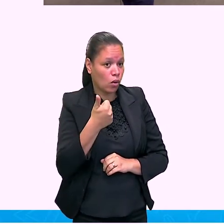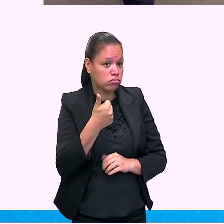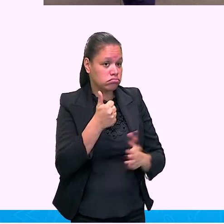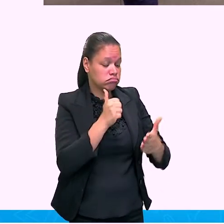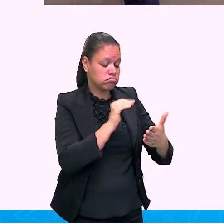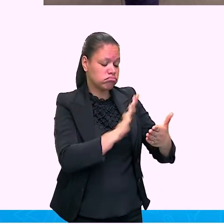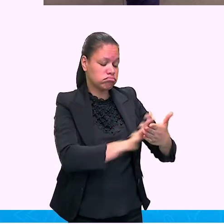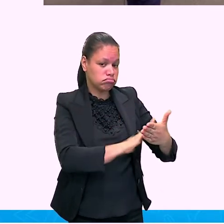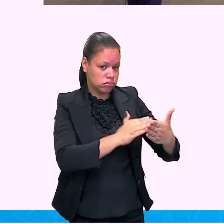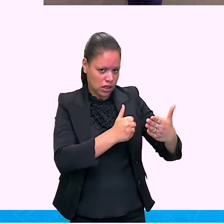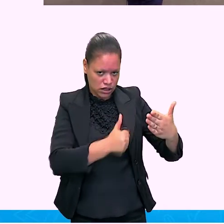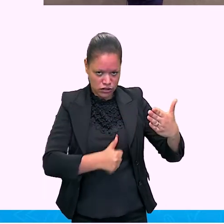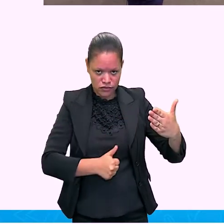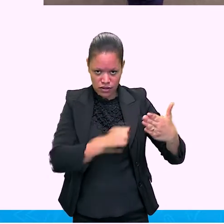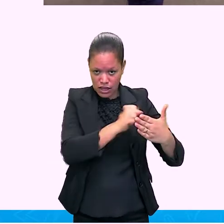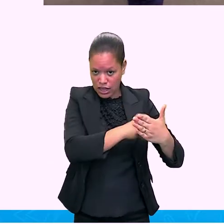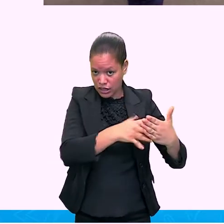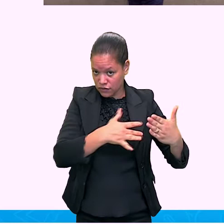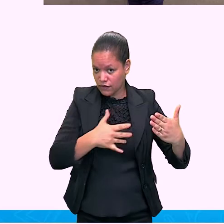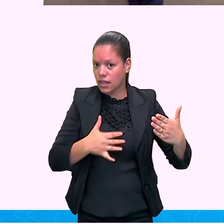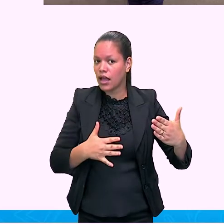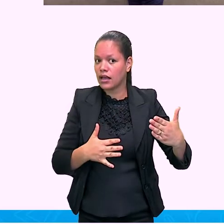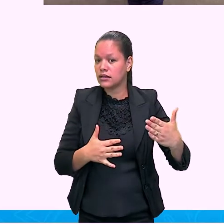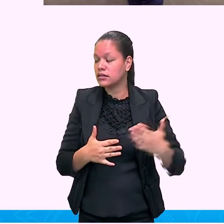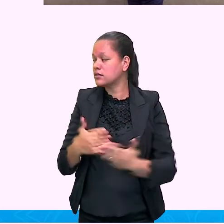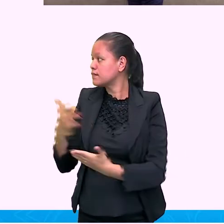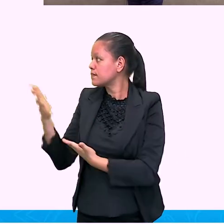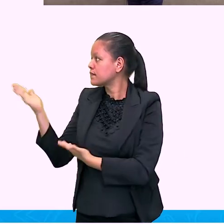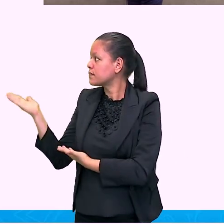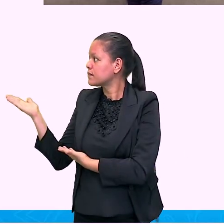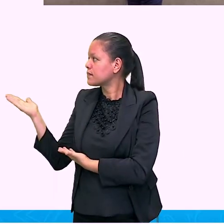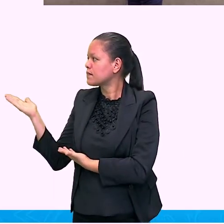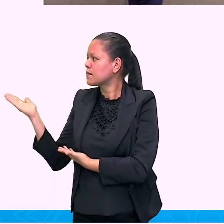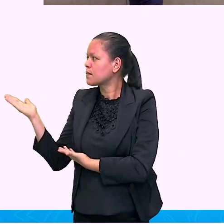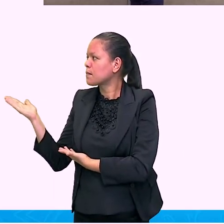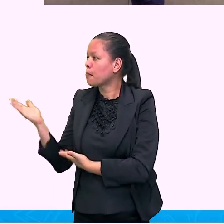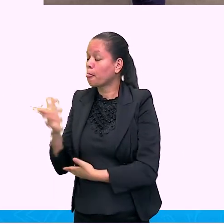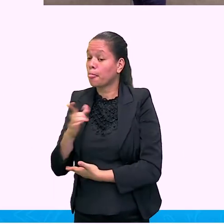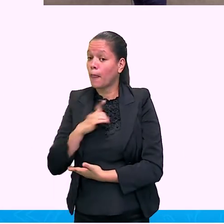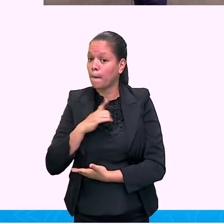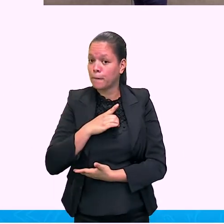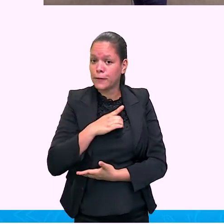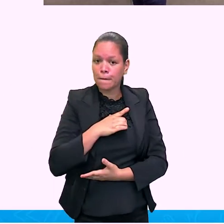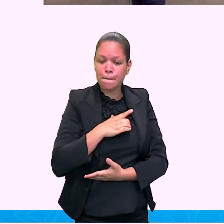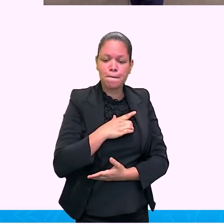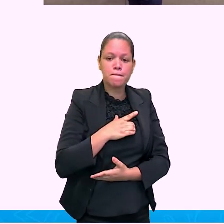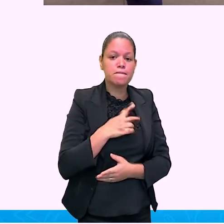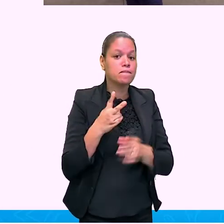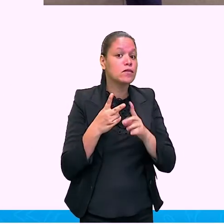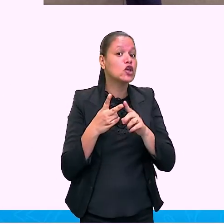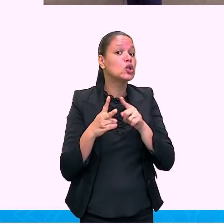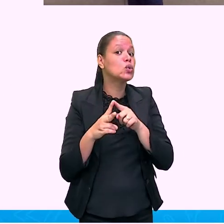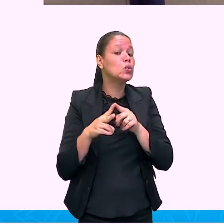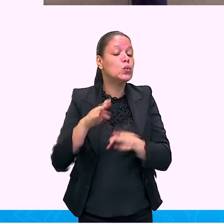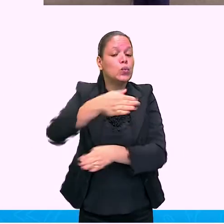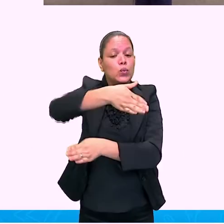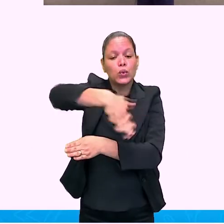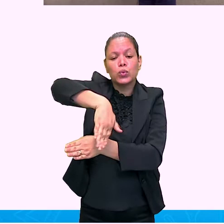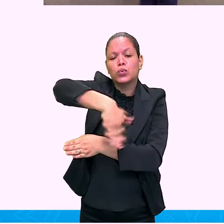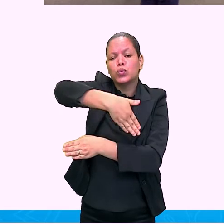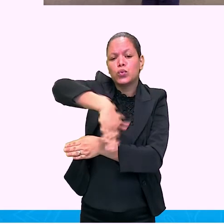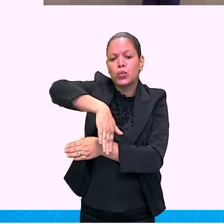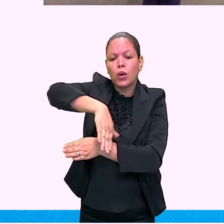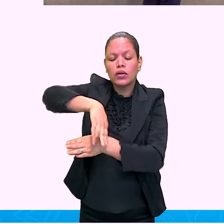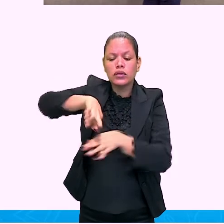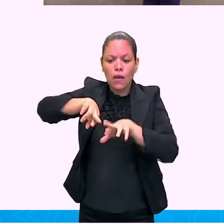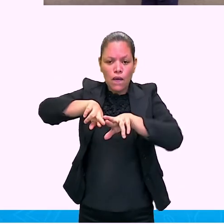vamos analisar aqui duas ruas distintas. Vamos analisar aqui a rua P, que é essa rua que